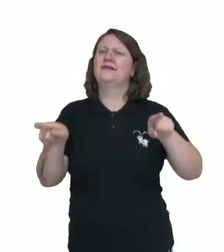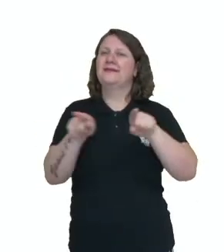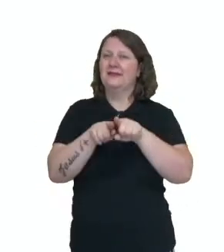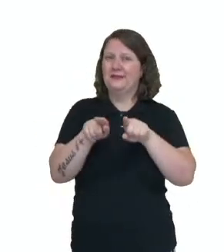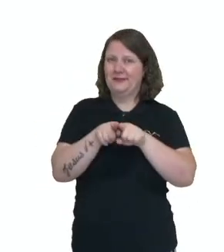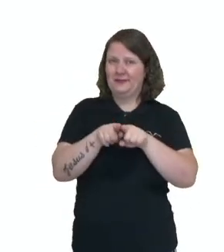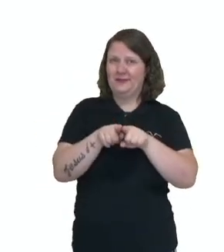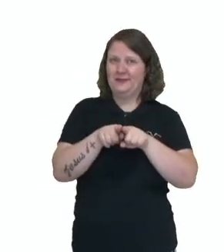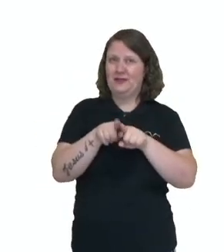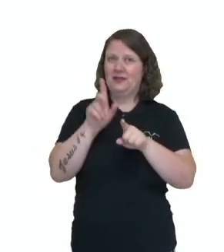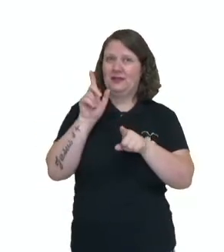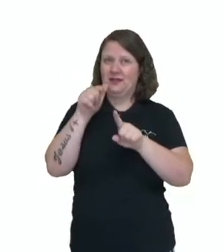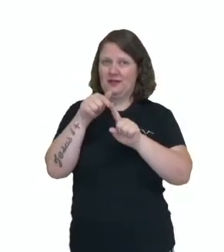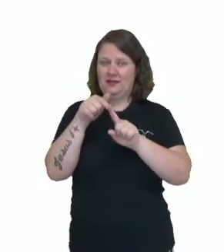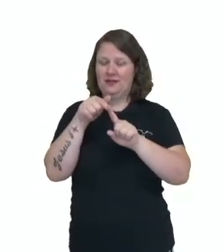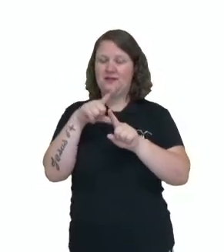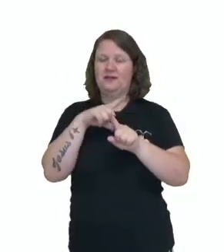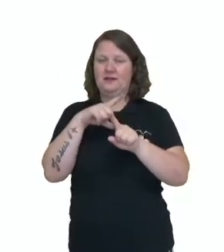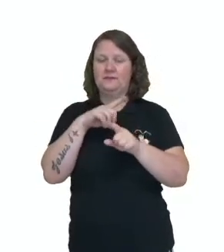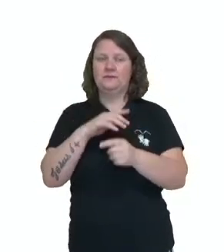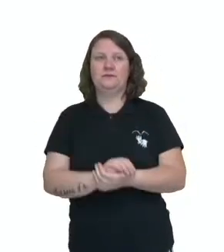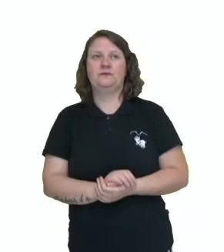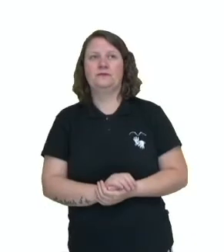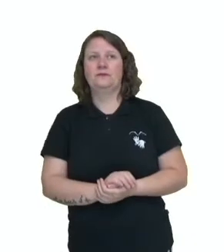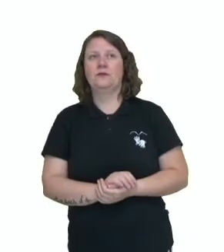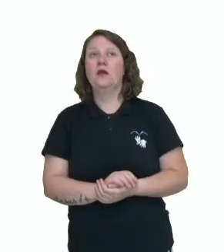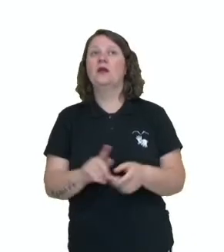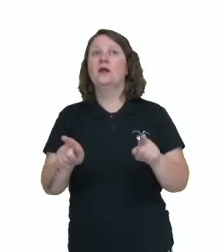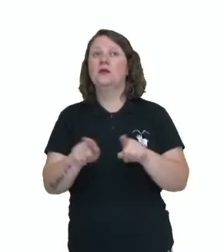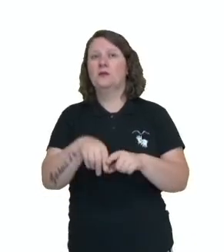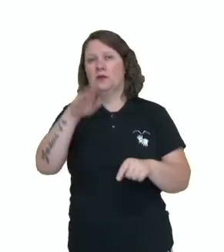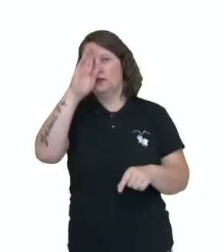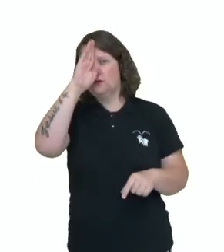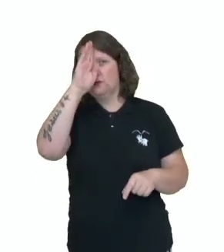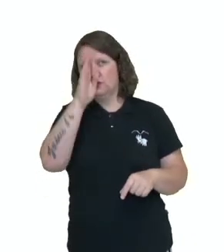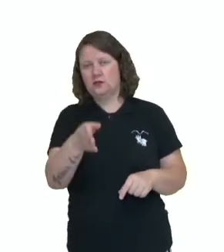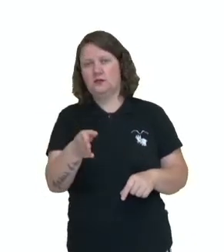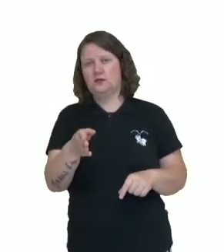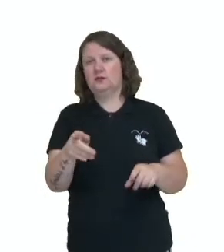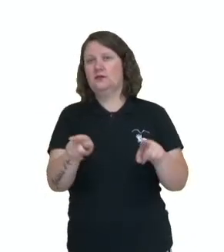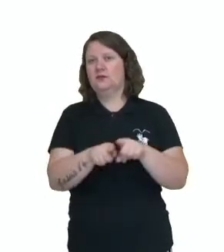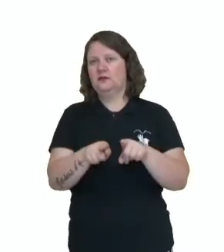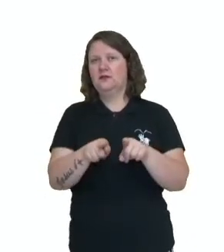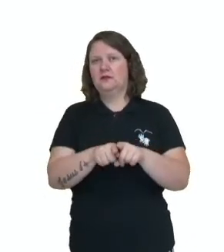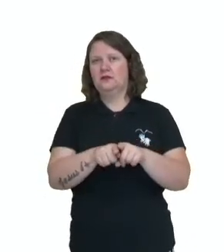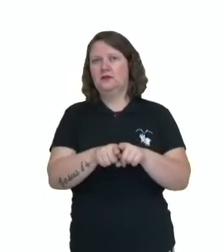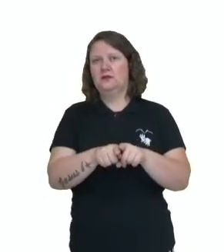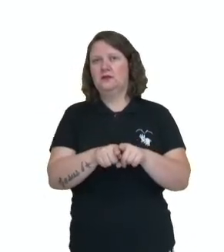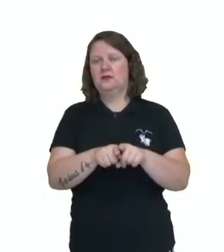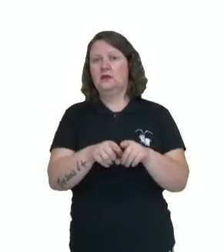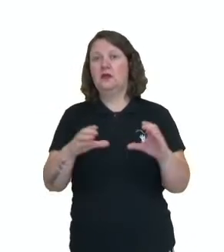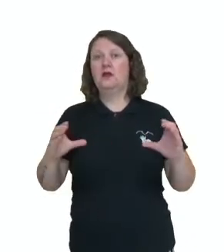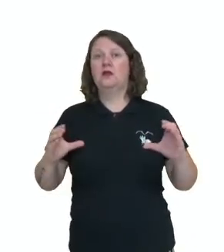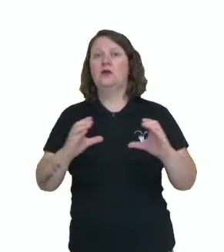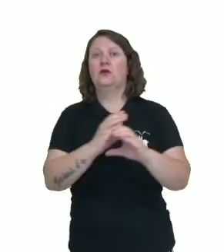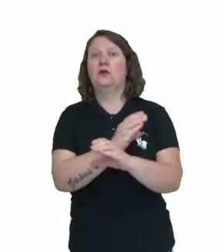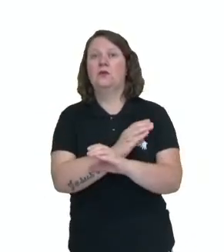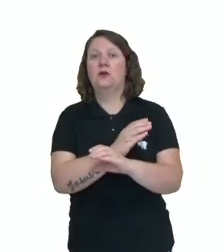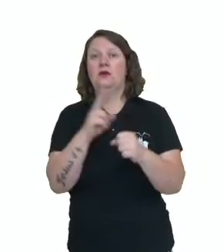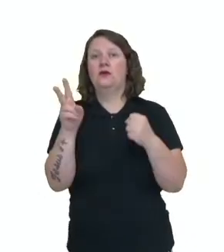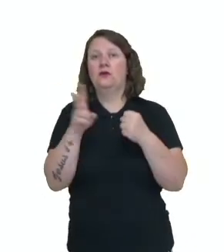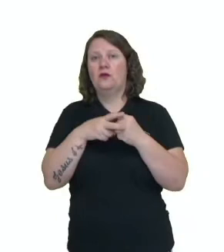substantivo. E ela leva o nome de objetiva direta porque ela tem o papel de objeto direto, porque ela completa o